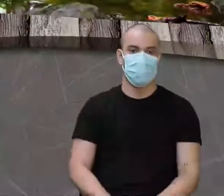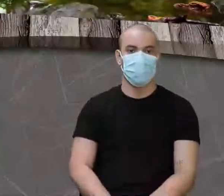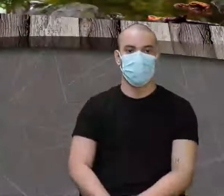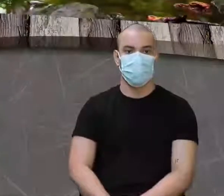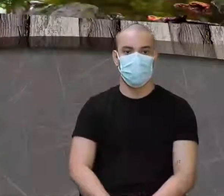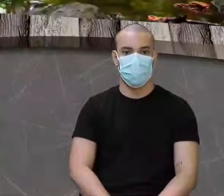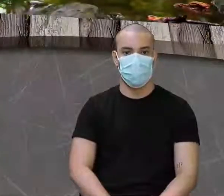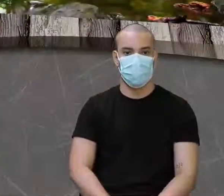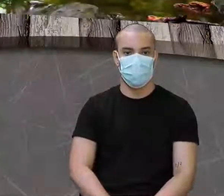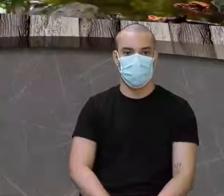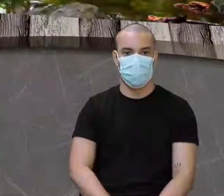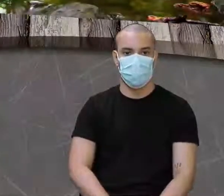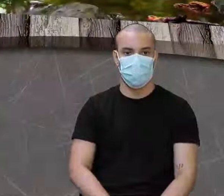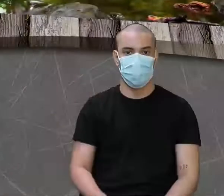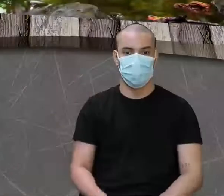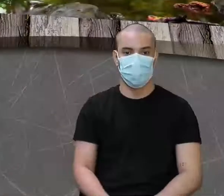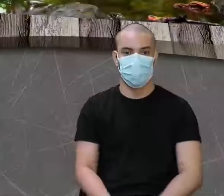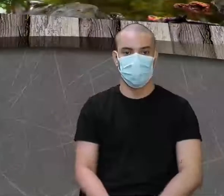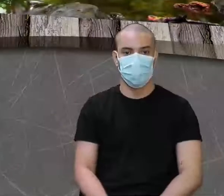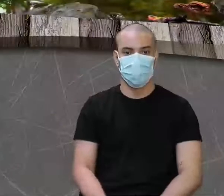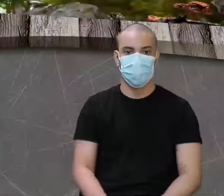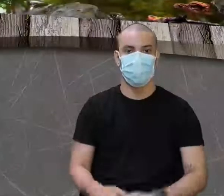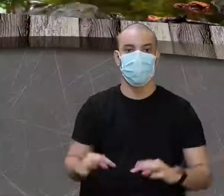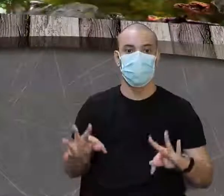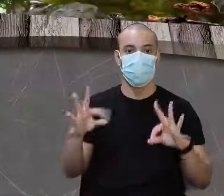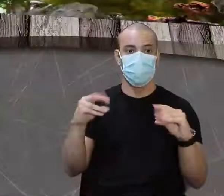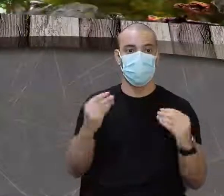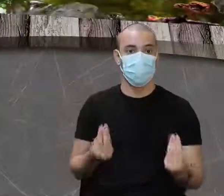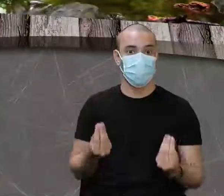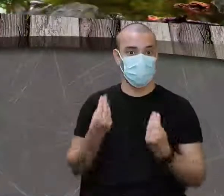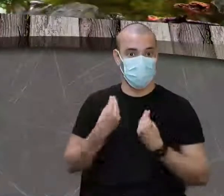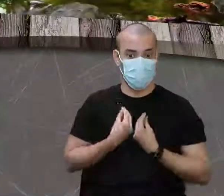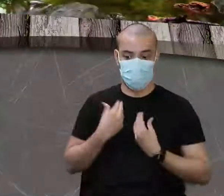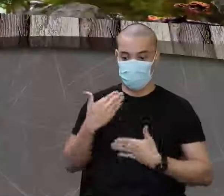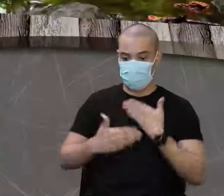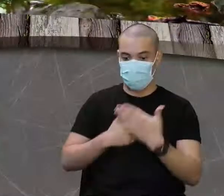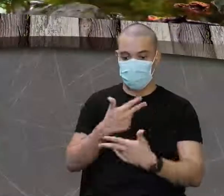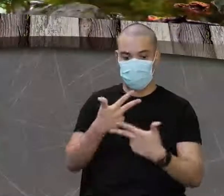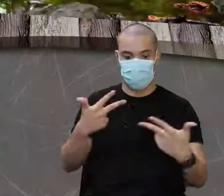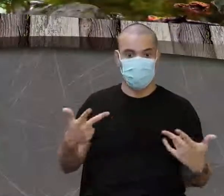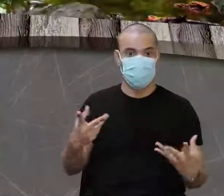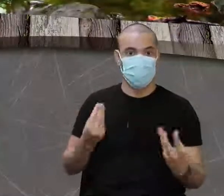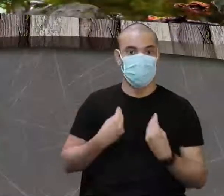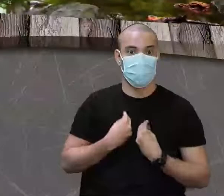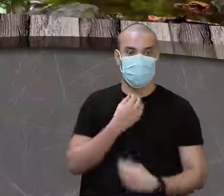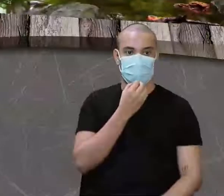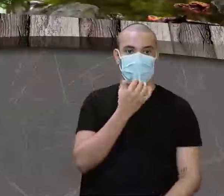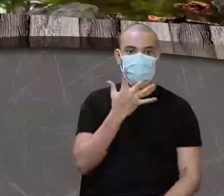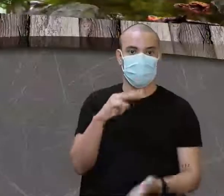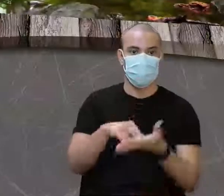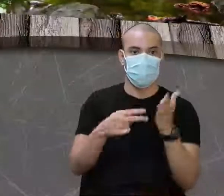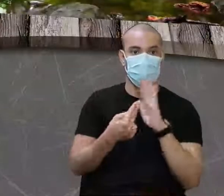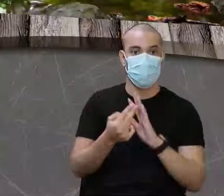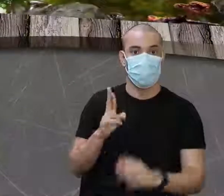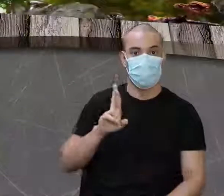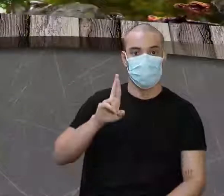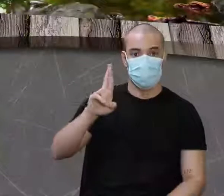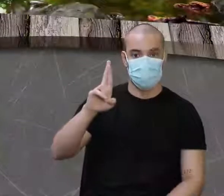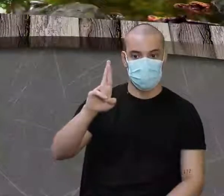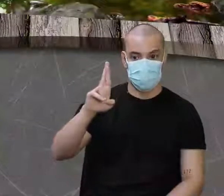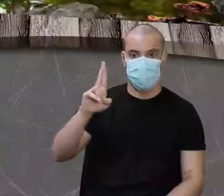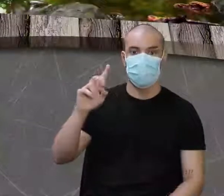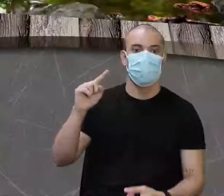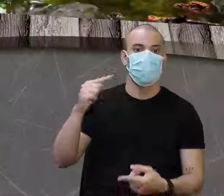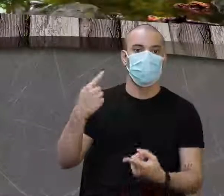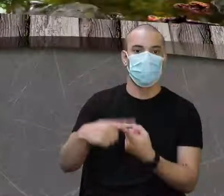vão realizar processos que vão beneficiar esses organismos que estão ali representados,